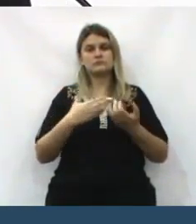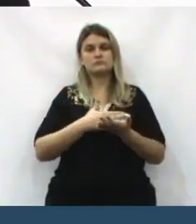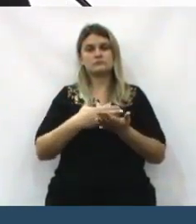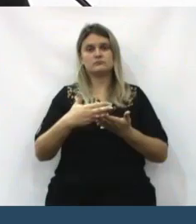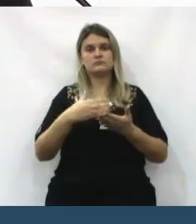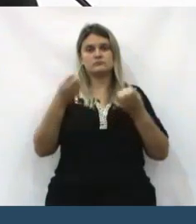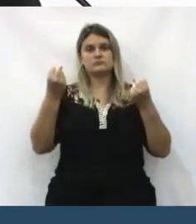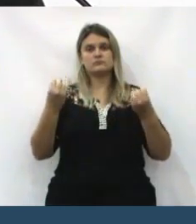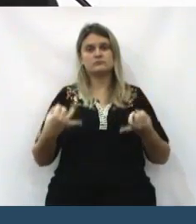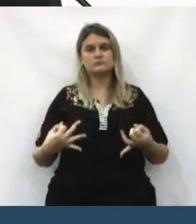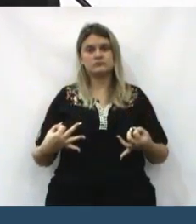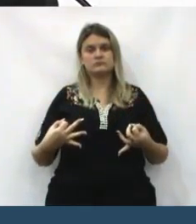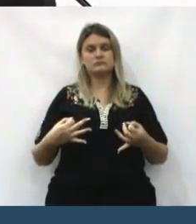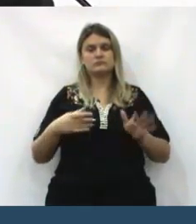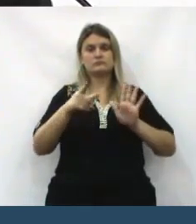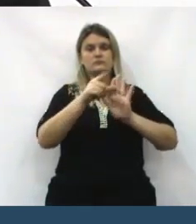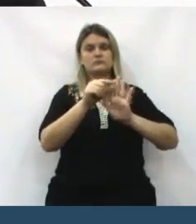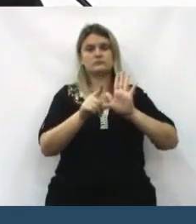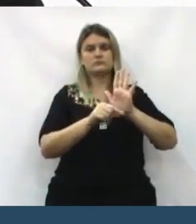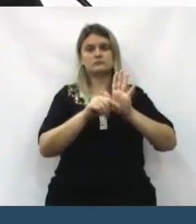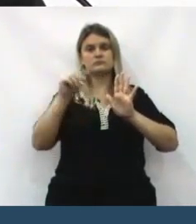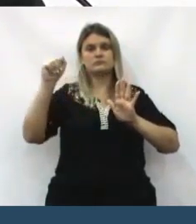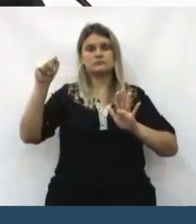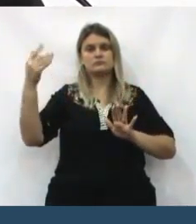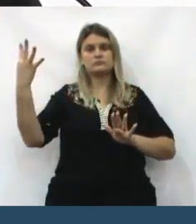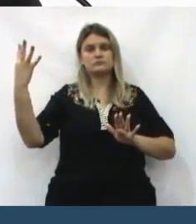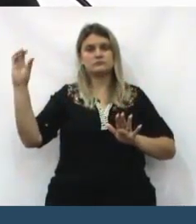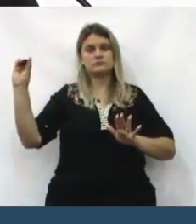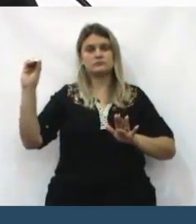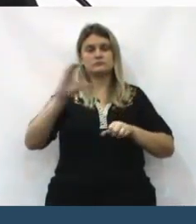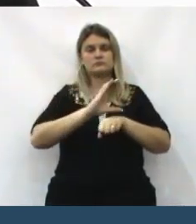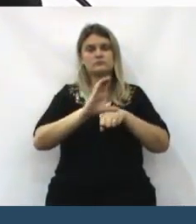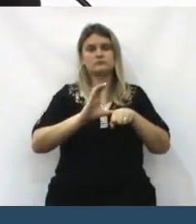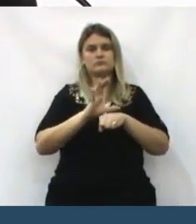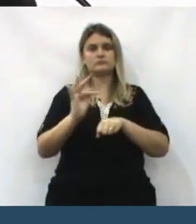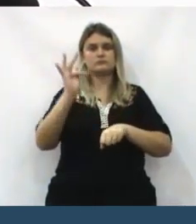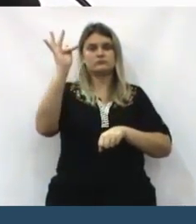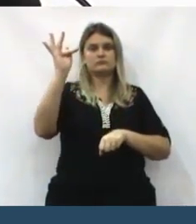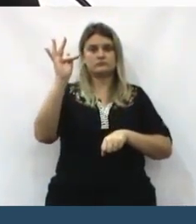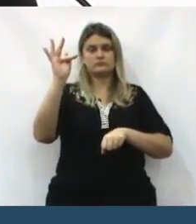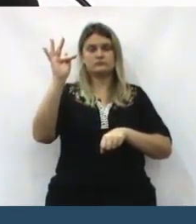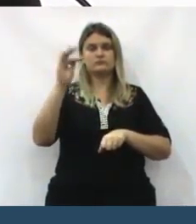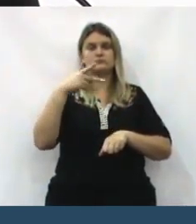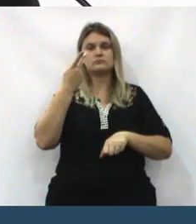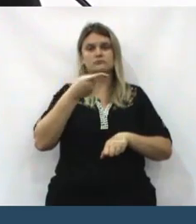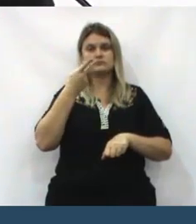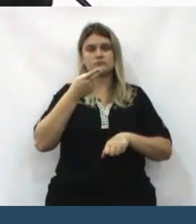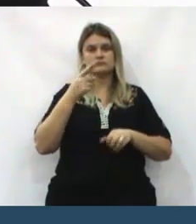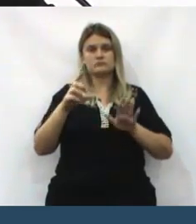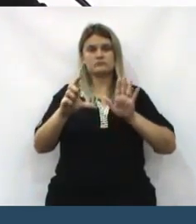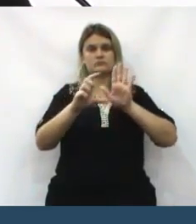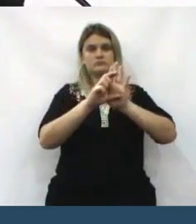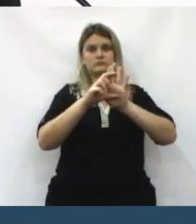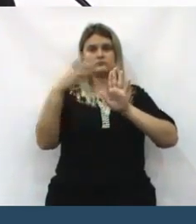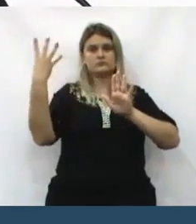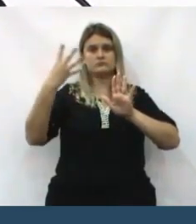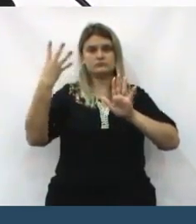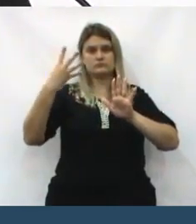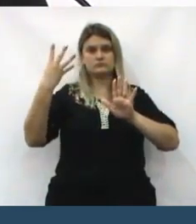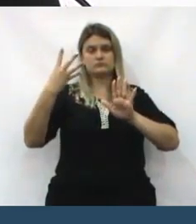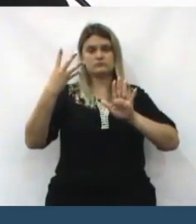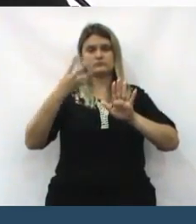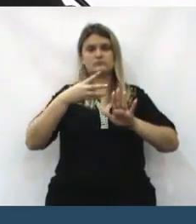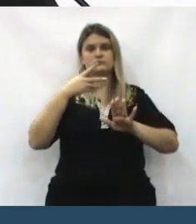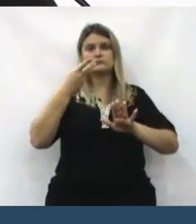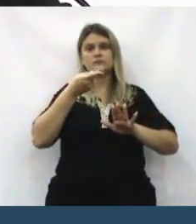Preciso começar explicando o artigo 40 da Constituição Federal. O artigo 40 da nossa Carta Magna, em seu parágrafo